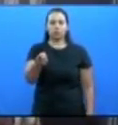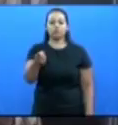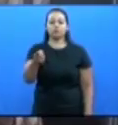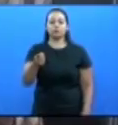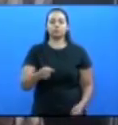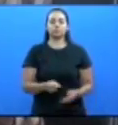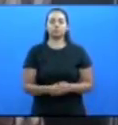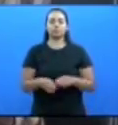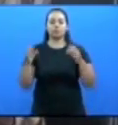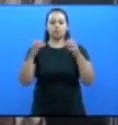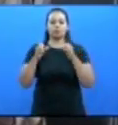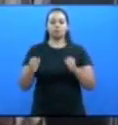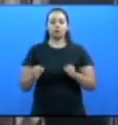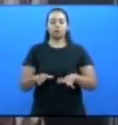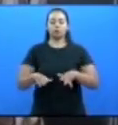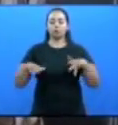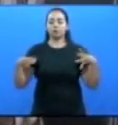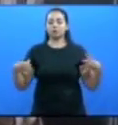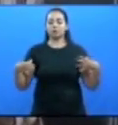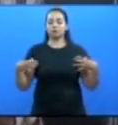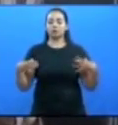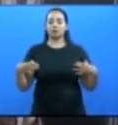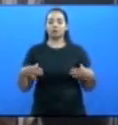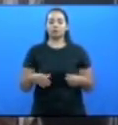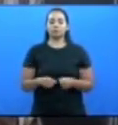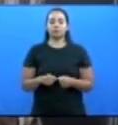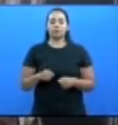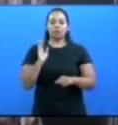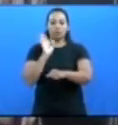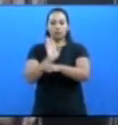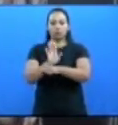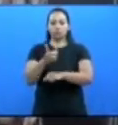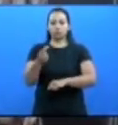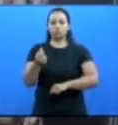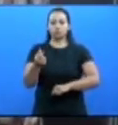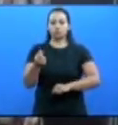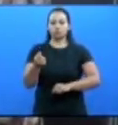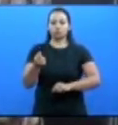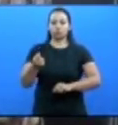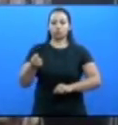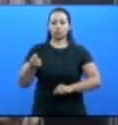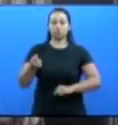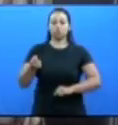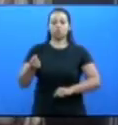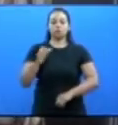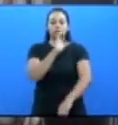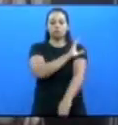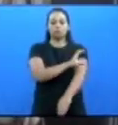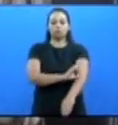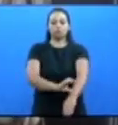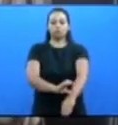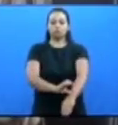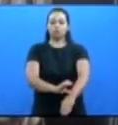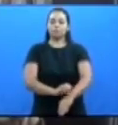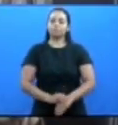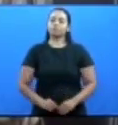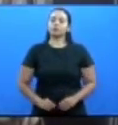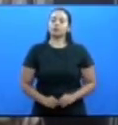aumentar o orçamento da cultura através de um decreto a partir de janeiro em até 62 milhões de reais. Lógico que ele não vai fazer